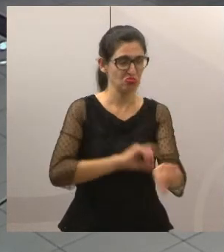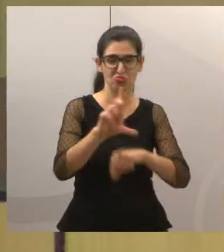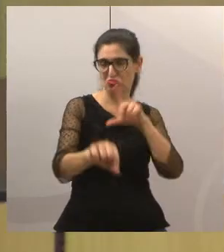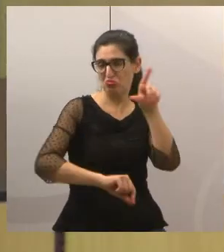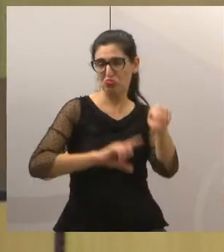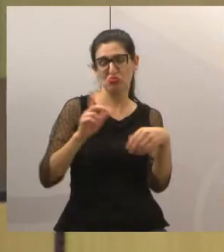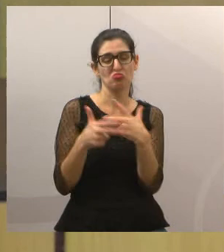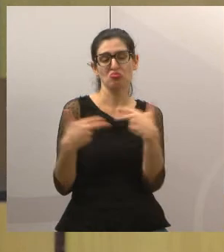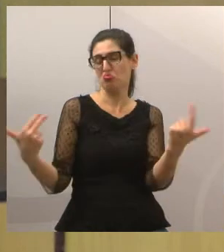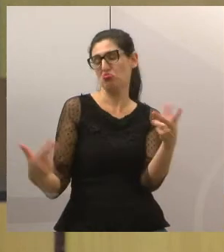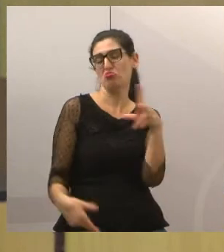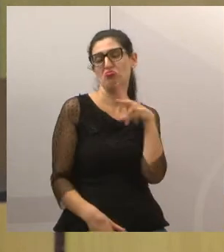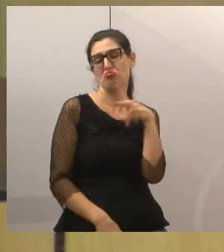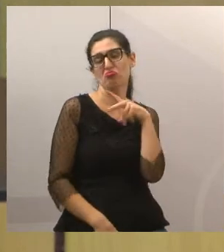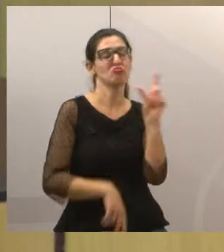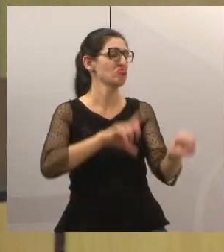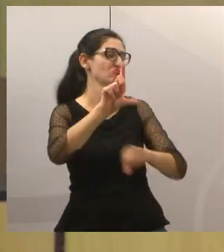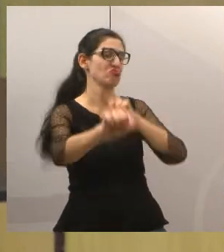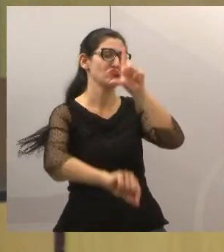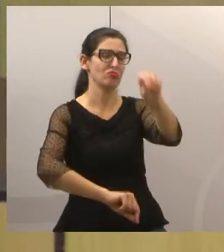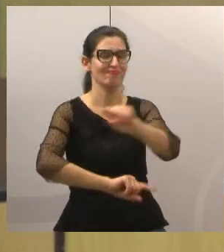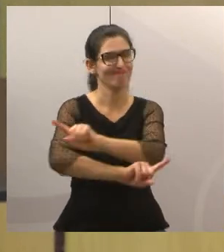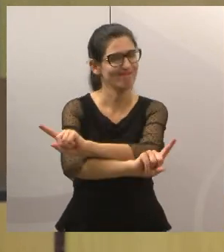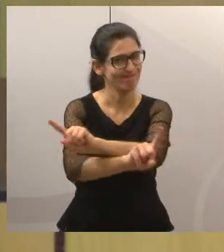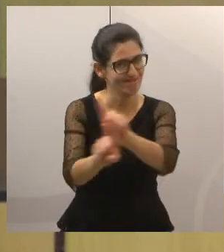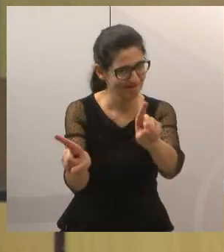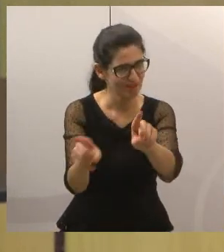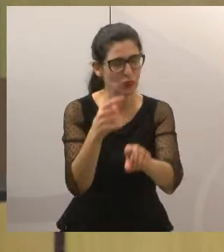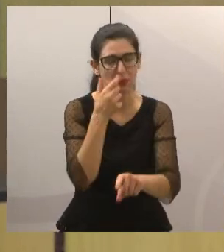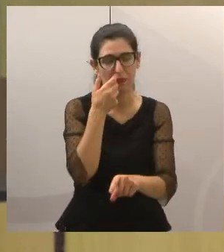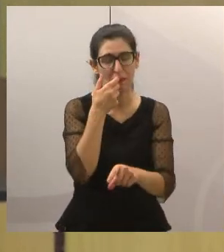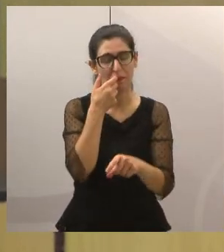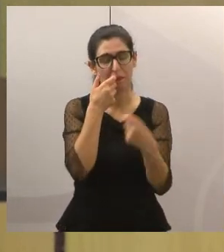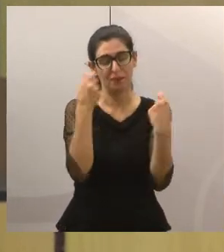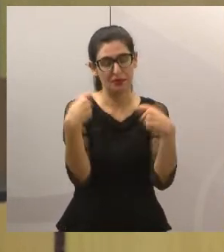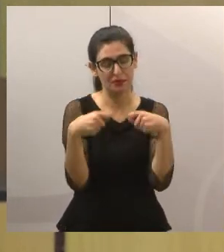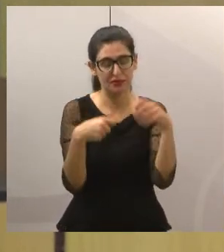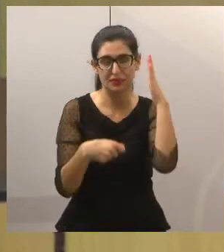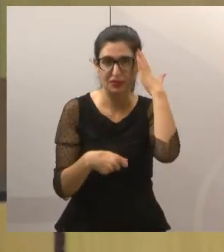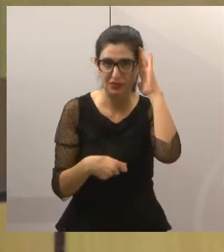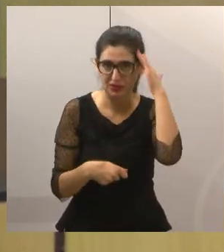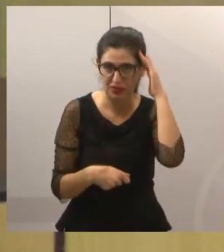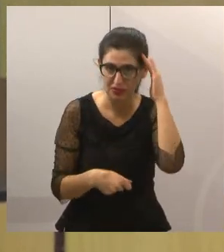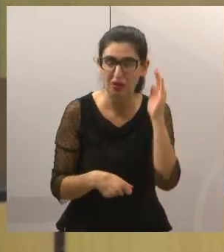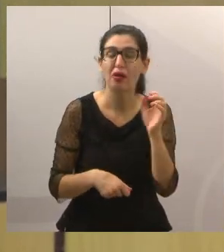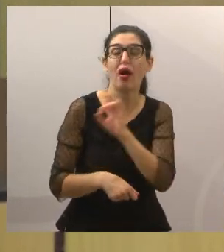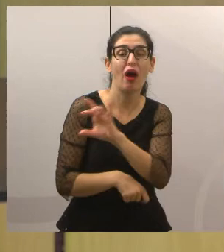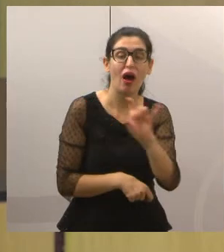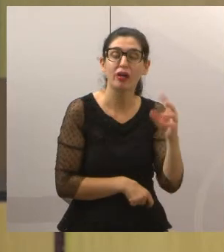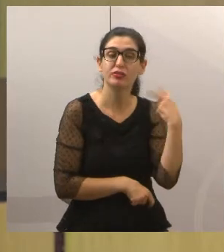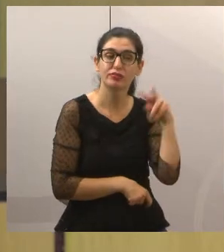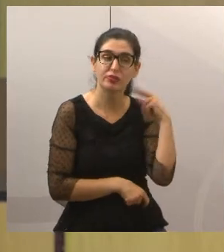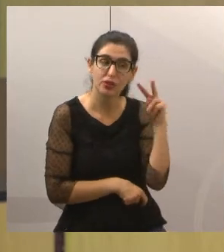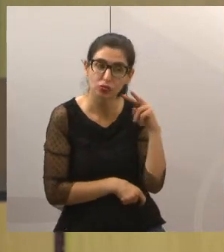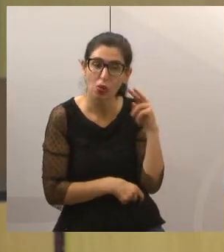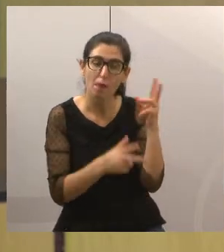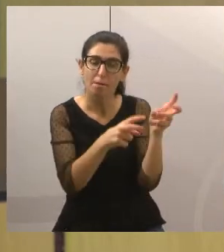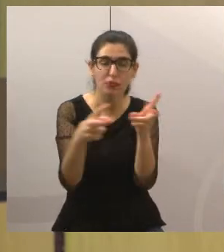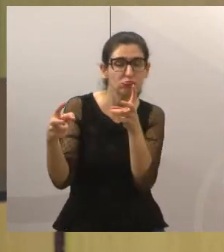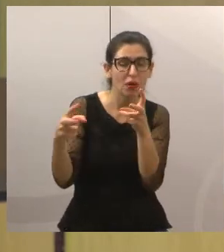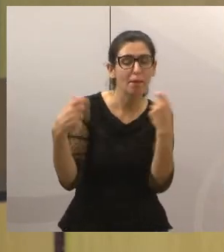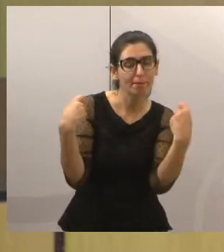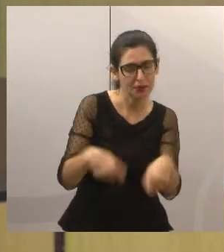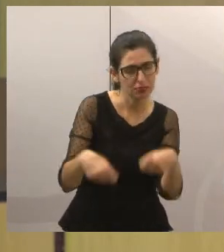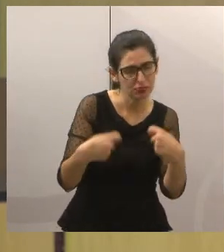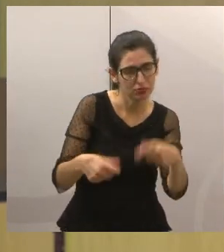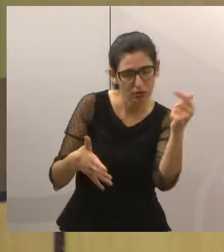que é um direcionamento na vista de cada vereador, de uma demanda que,